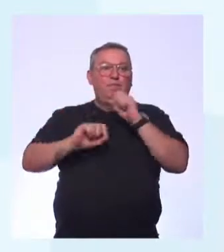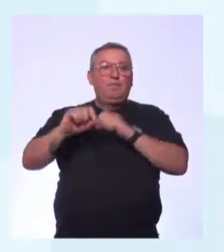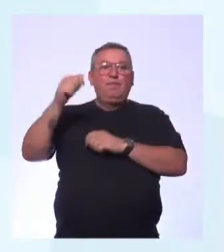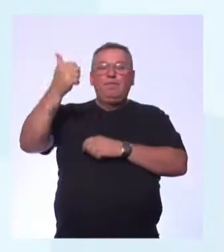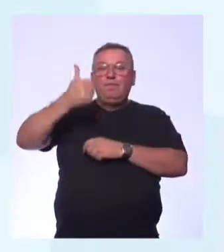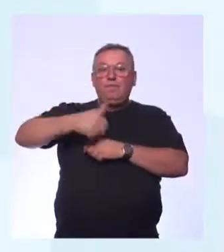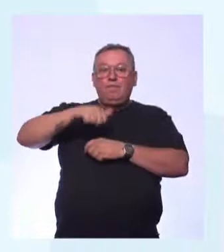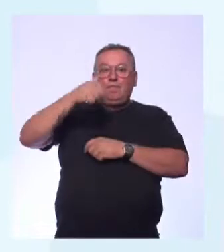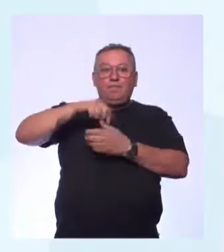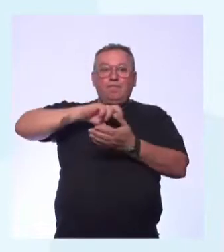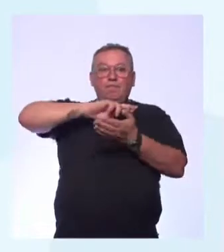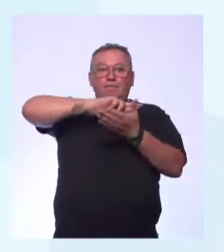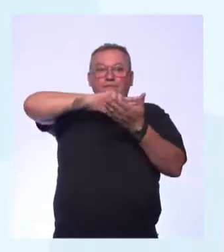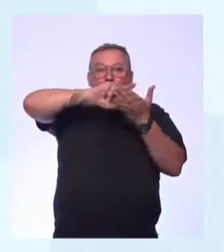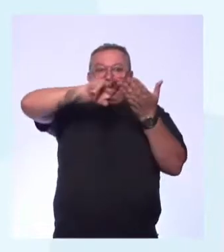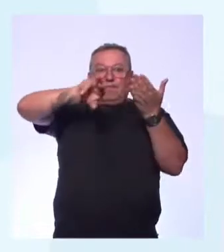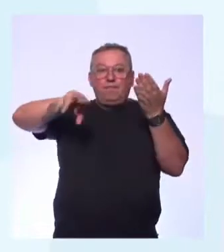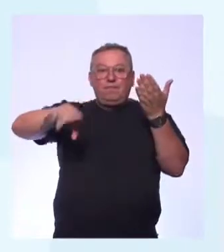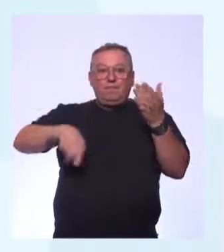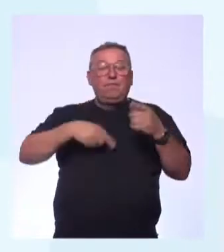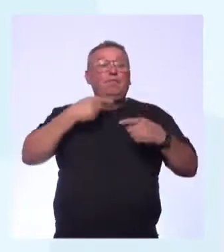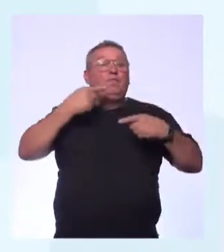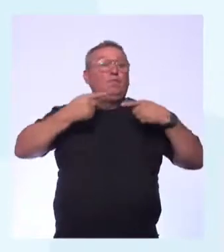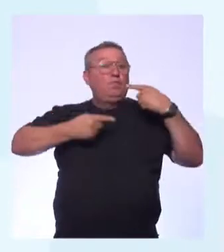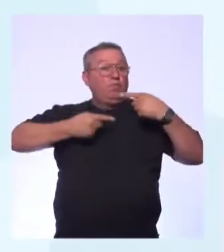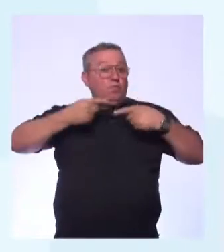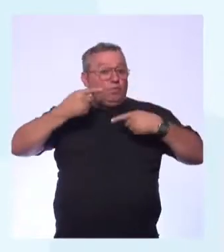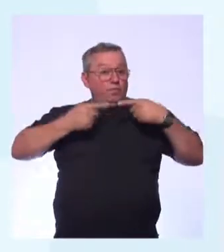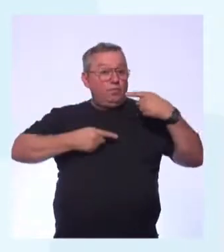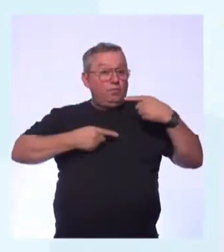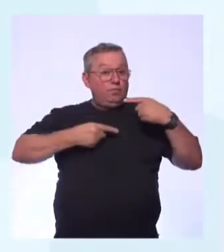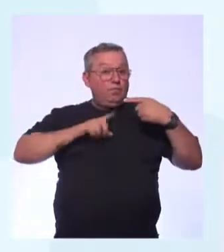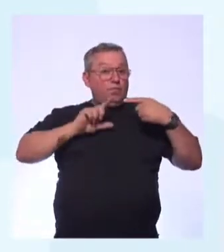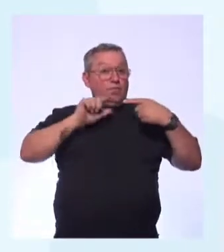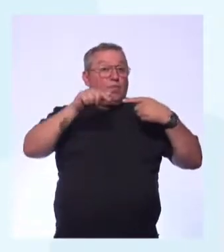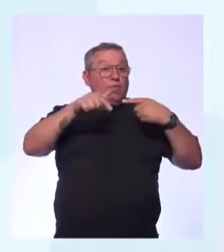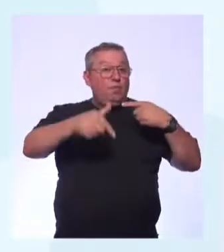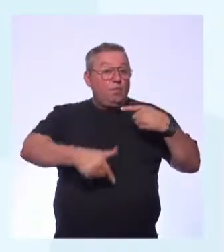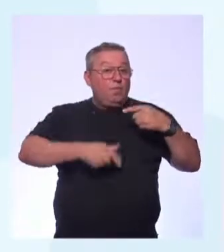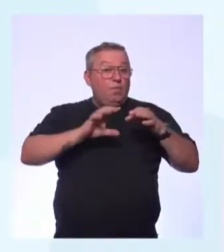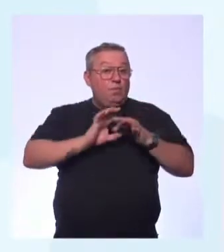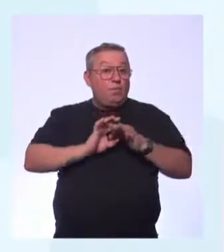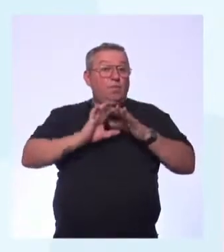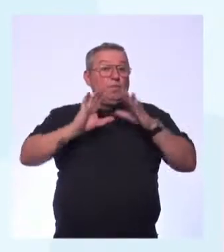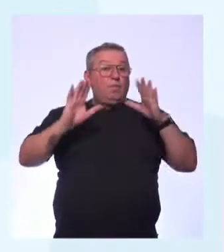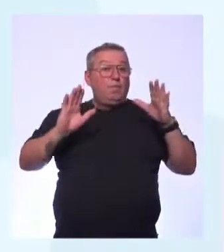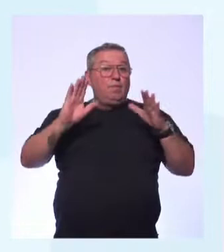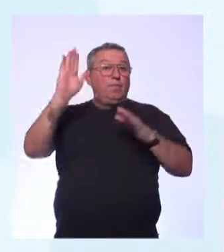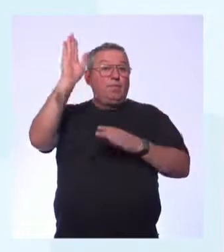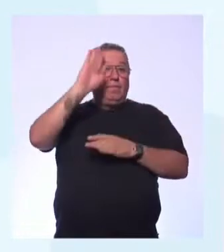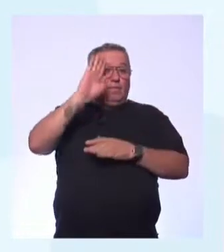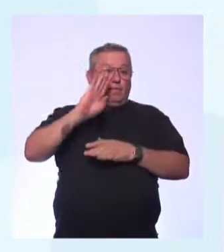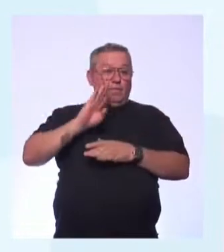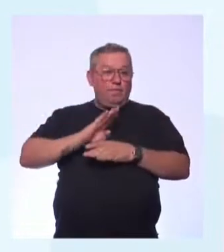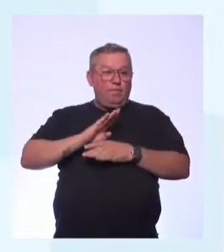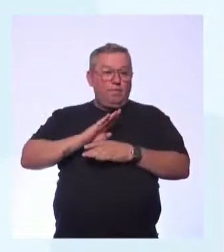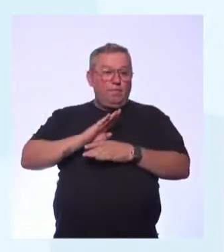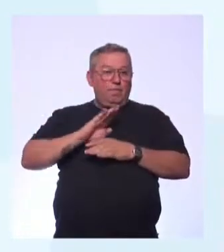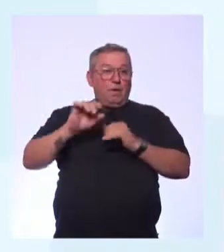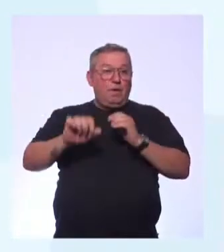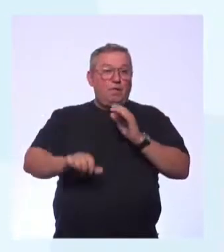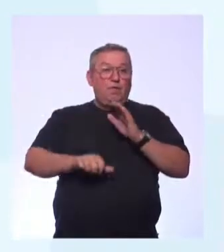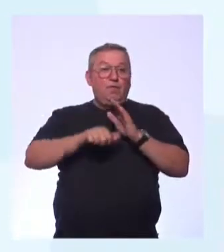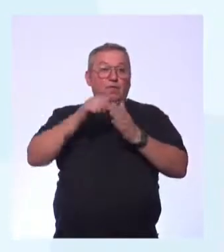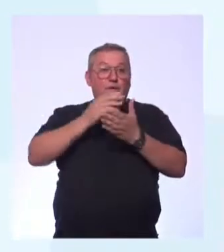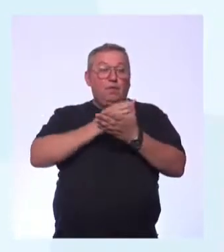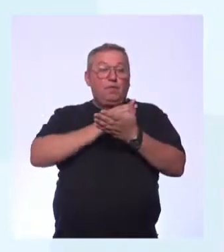será analisar a diversidade política após a independência do Brasil,